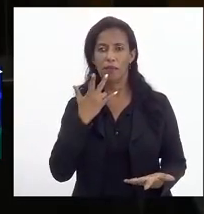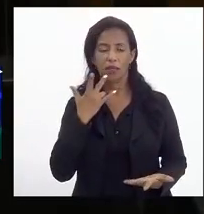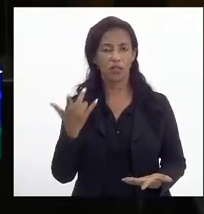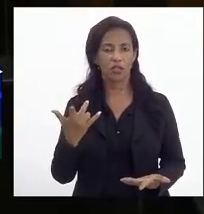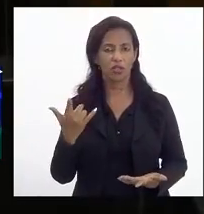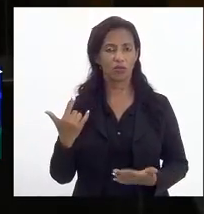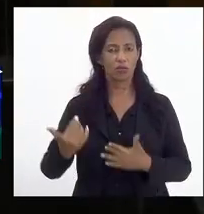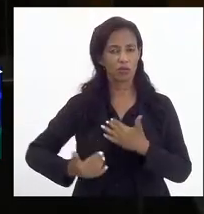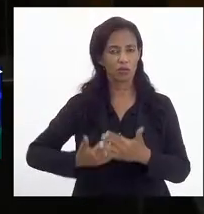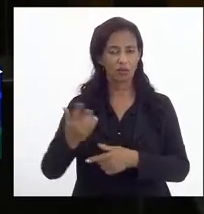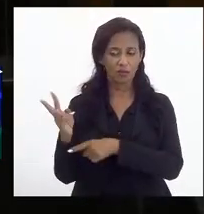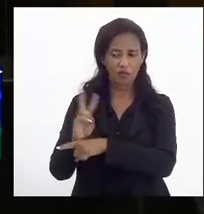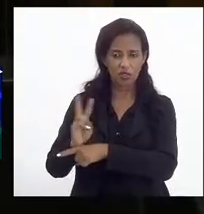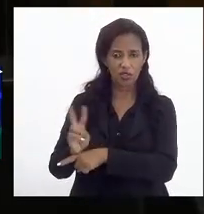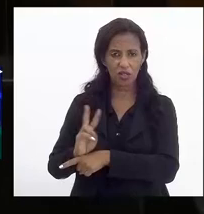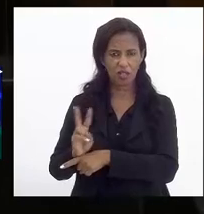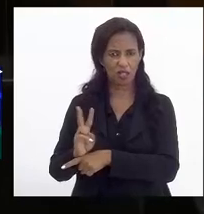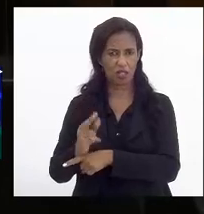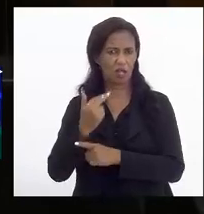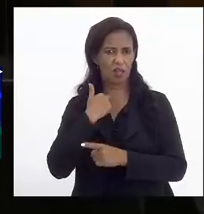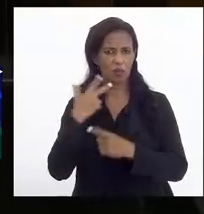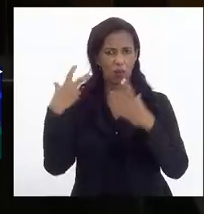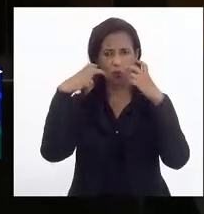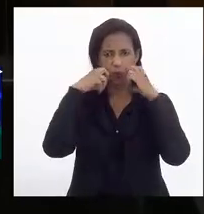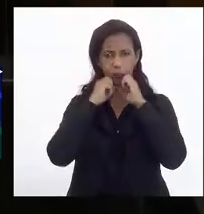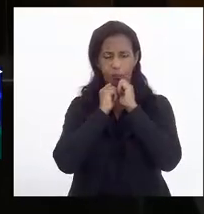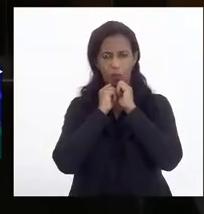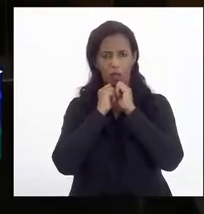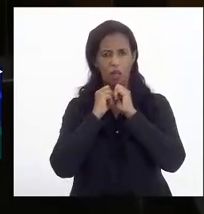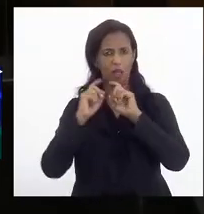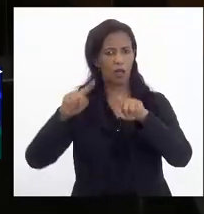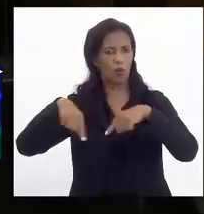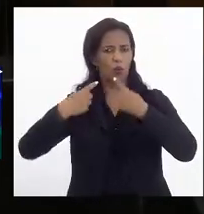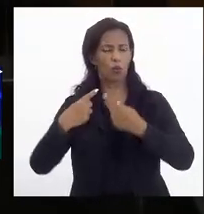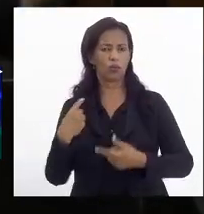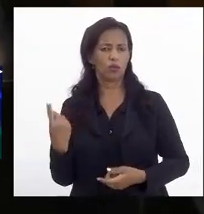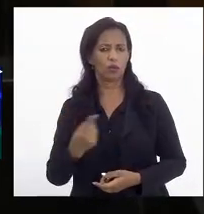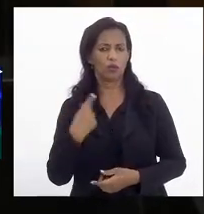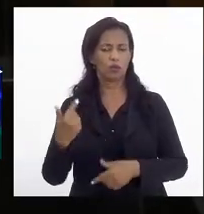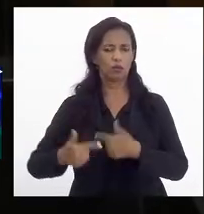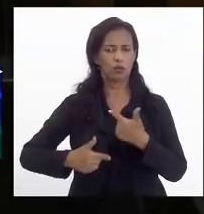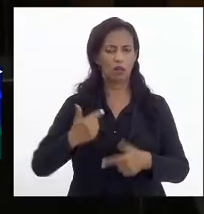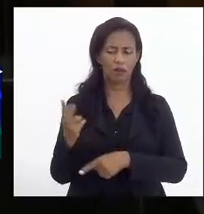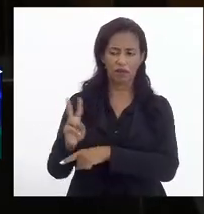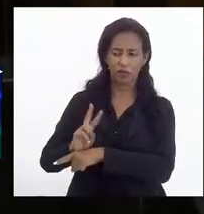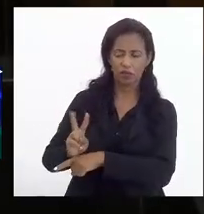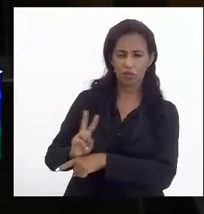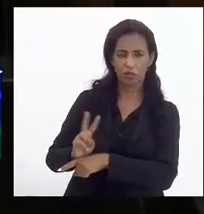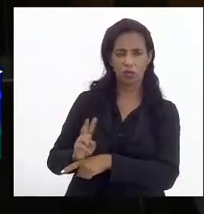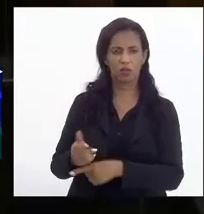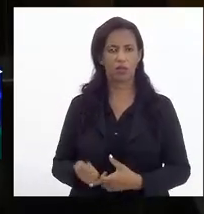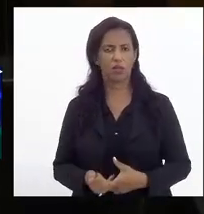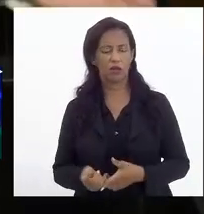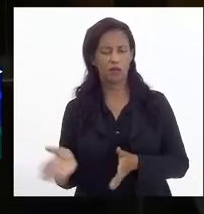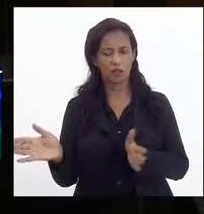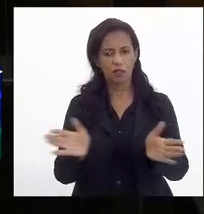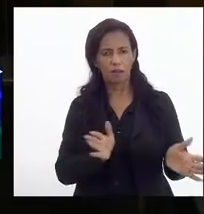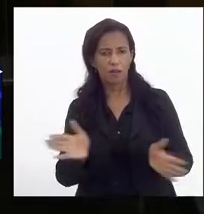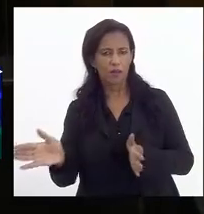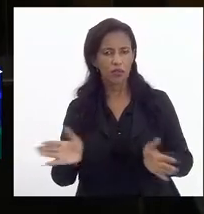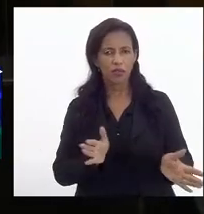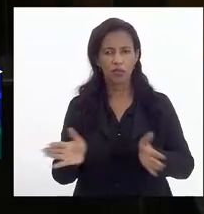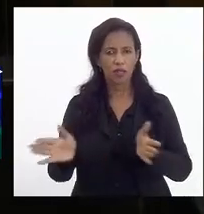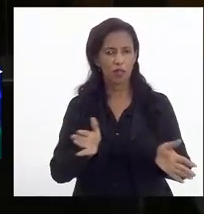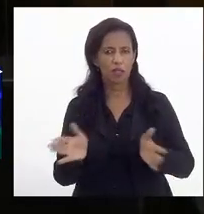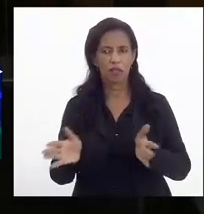da sua prerrogativa de fiscalizar de modo algum ser inerente ao nosso trabalho vezes lá fiscalizar a mediação entre